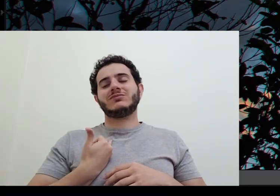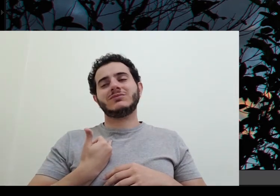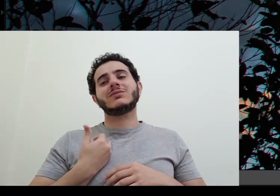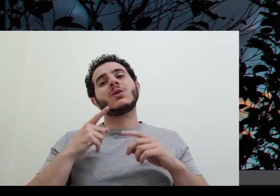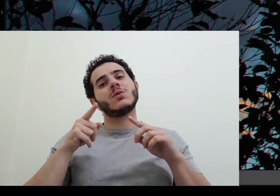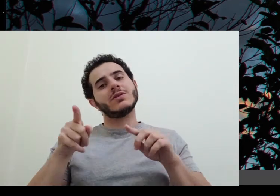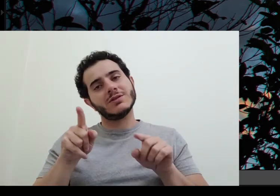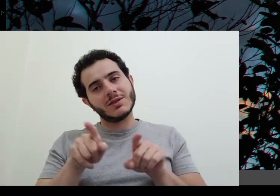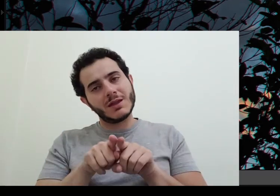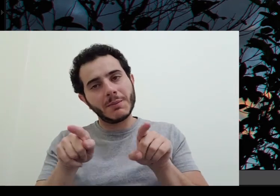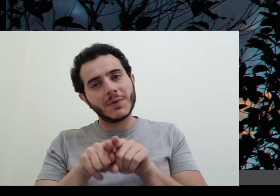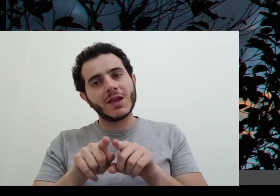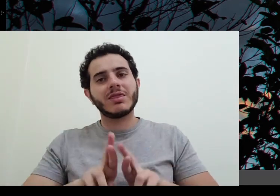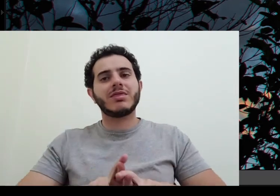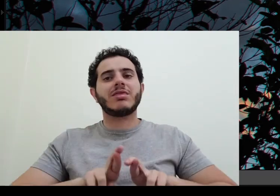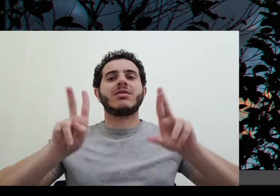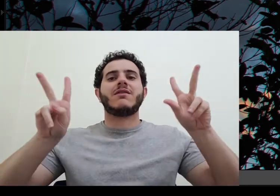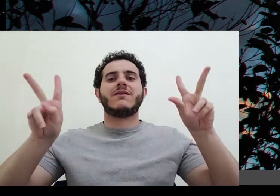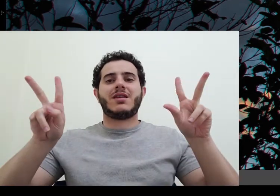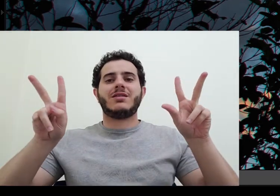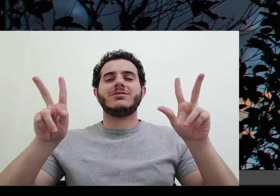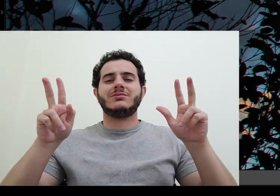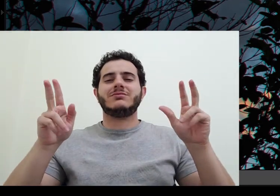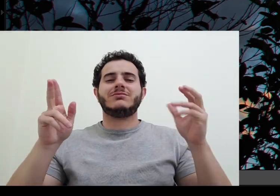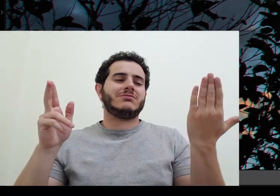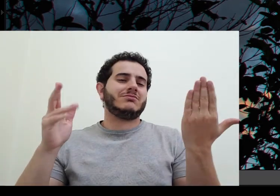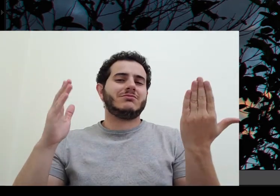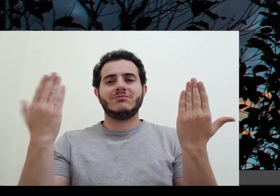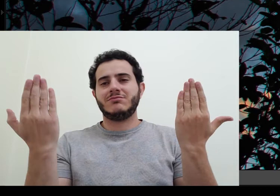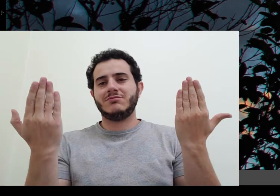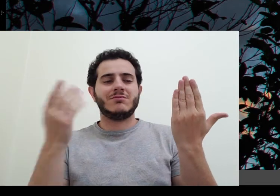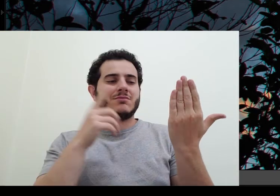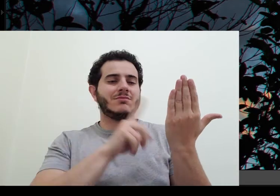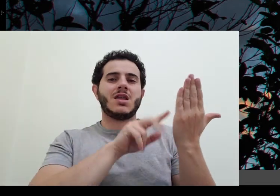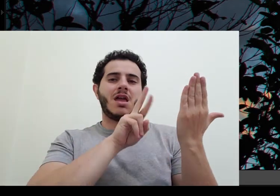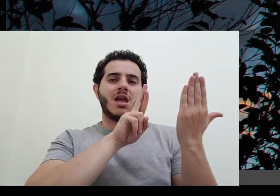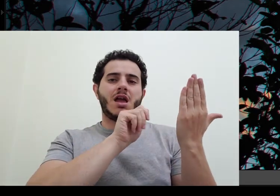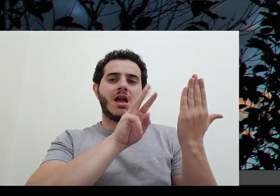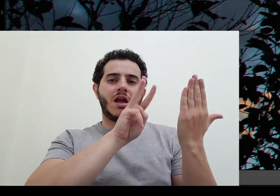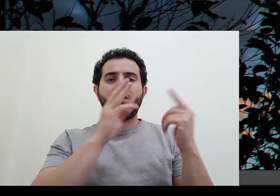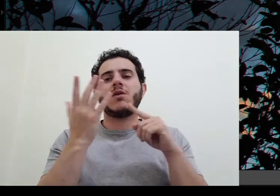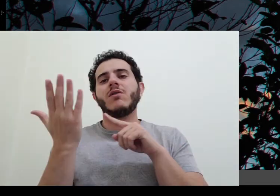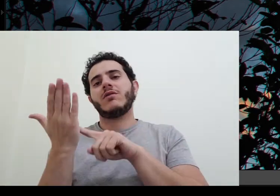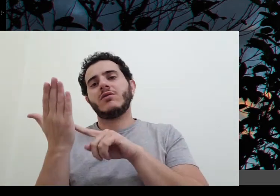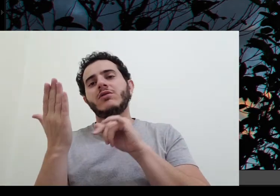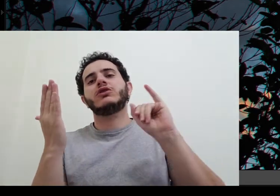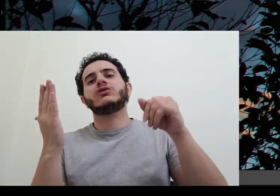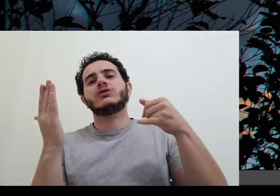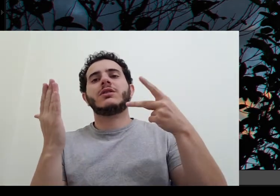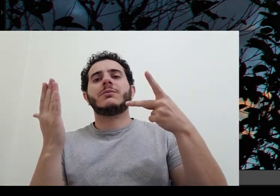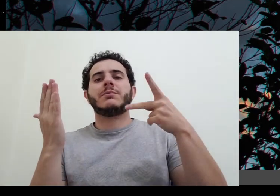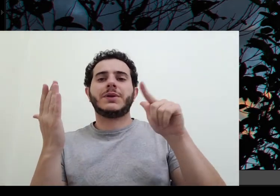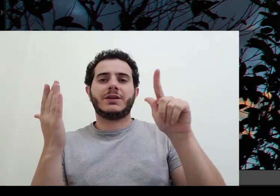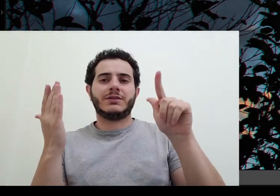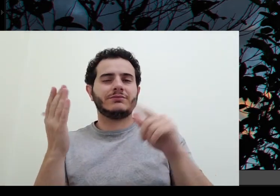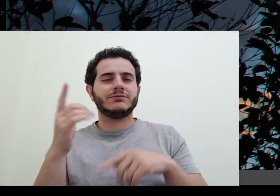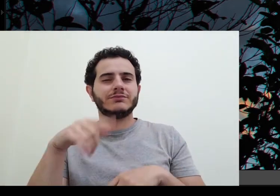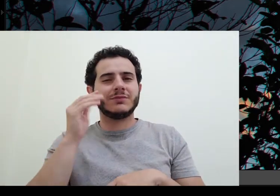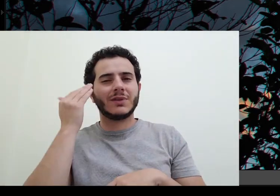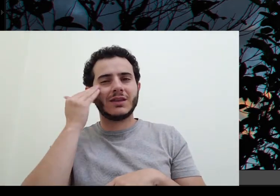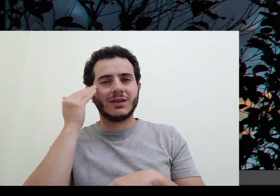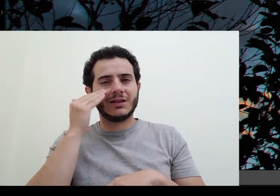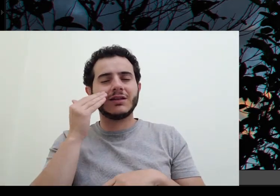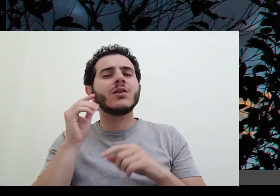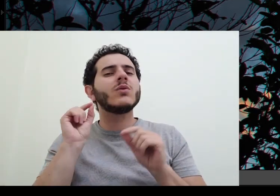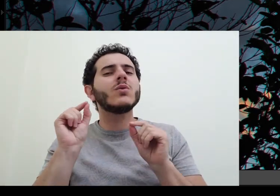outra grande diferença de como que o arquivo RAW é interpretado no Lightroom e como que o JPEG é. Bom, entendendo que o arquivo